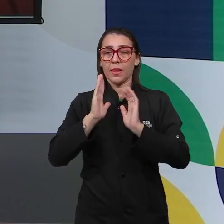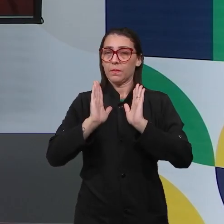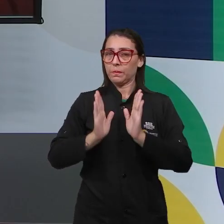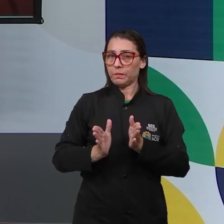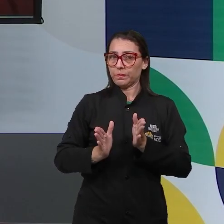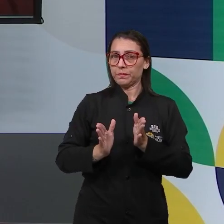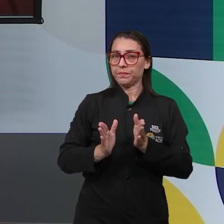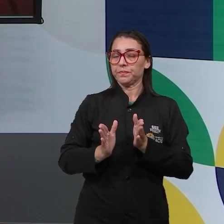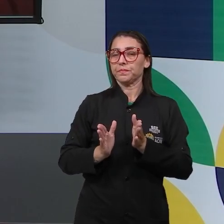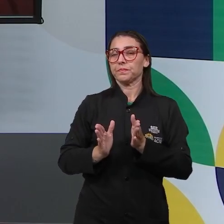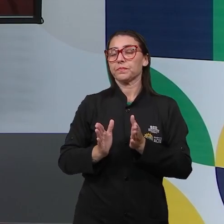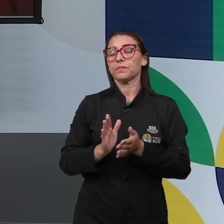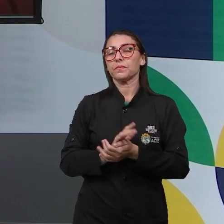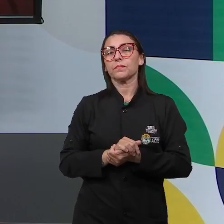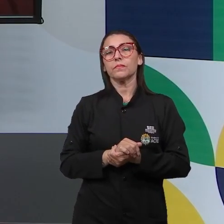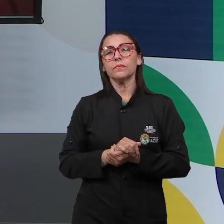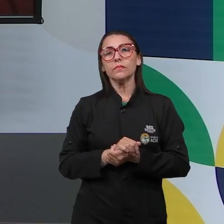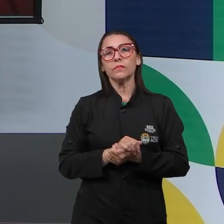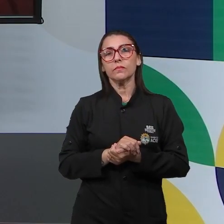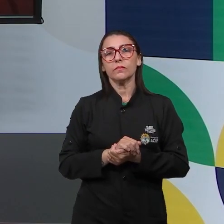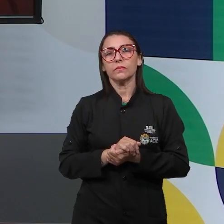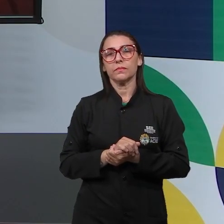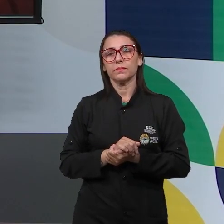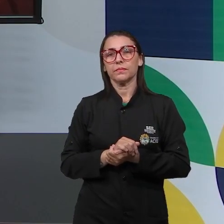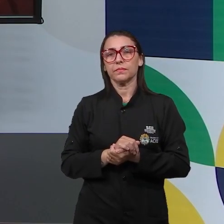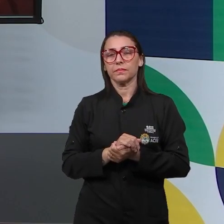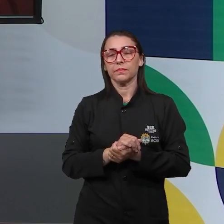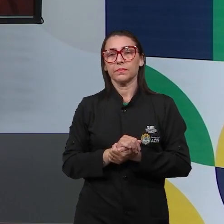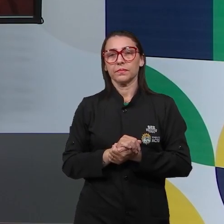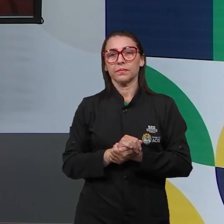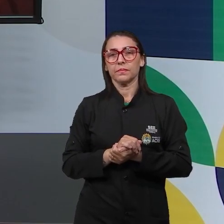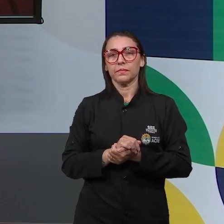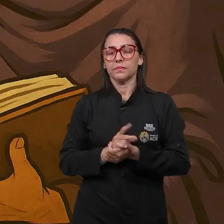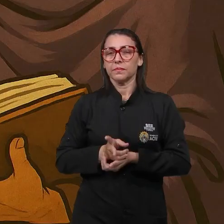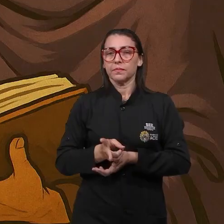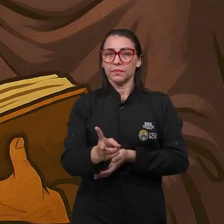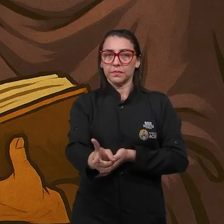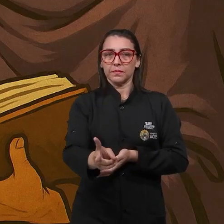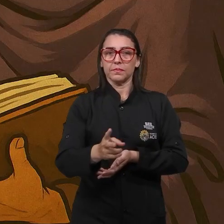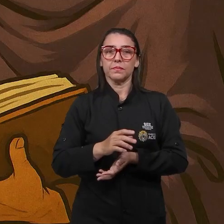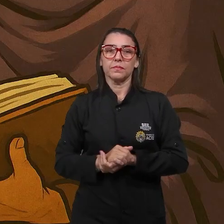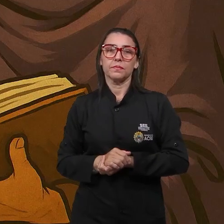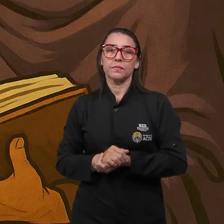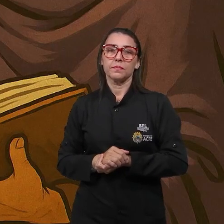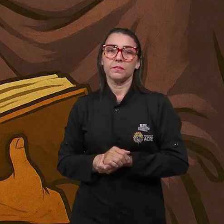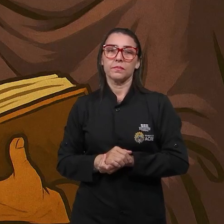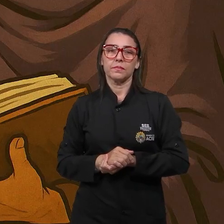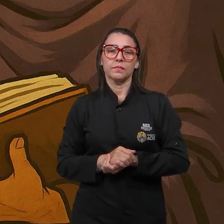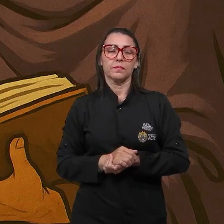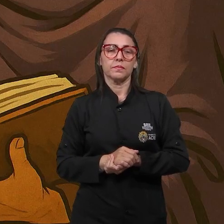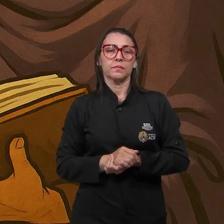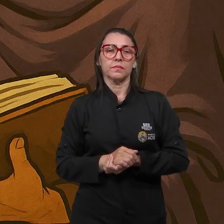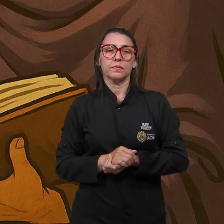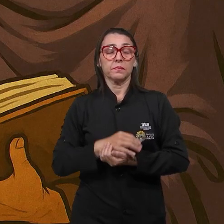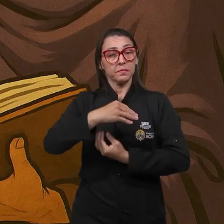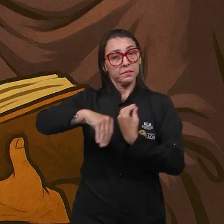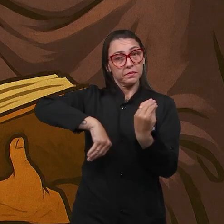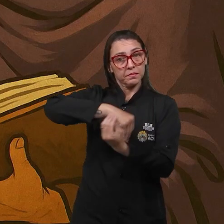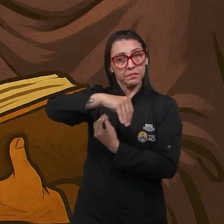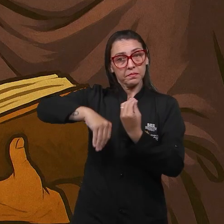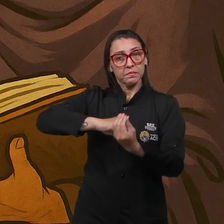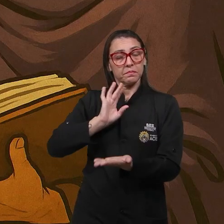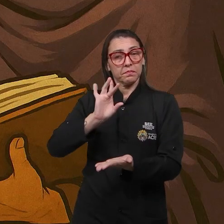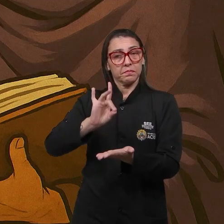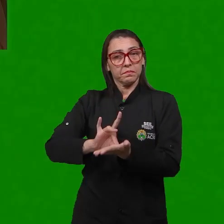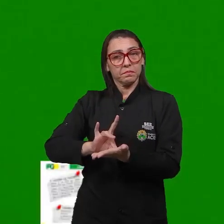geralmente ela vai por esse viés aí. Então, sempre tem esses ensinamentos. Continuando, aí mistura a realidade